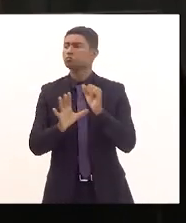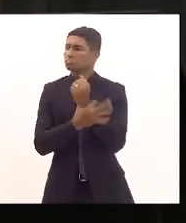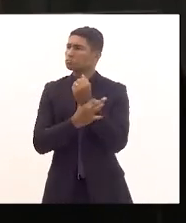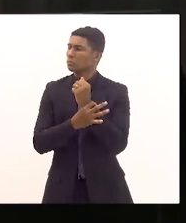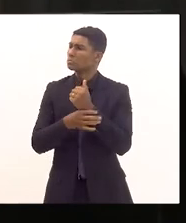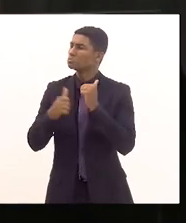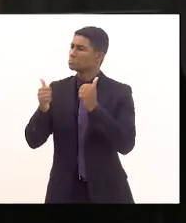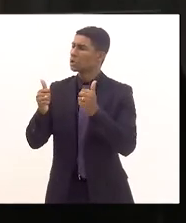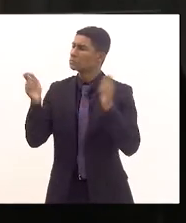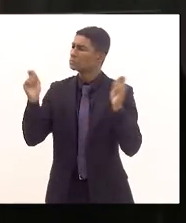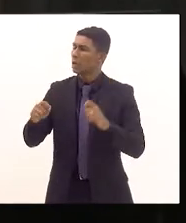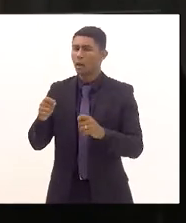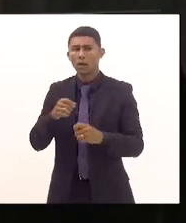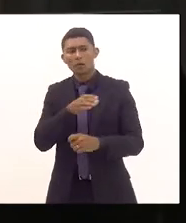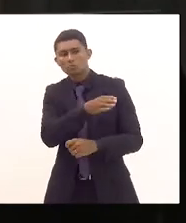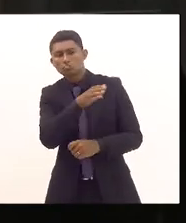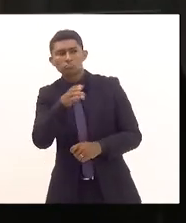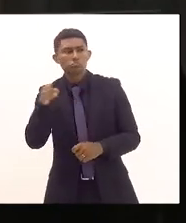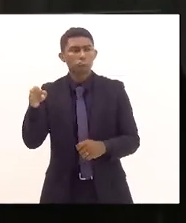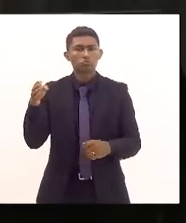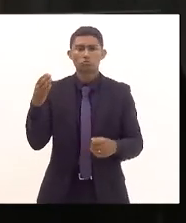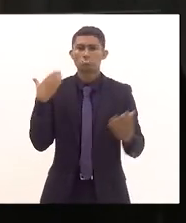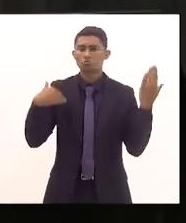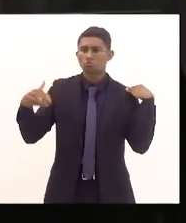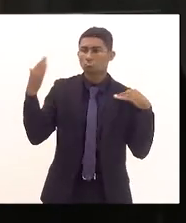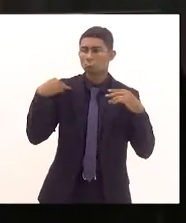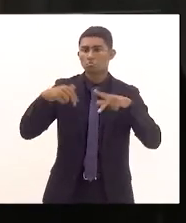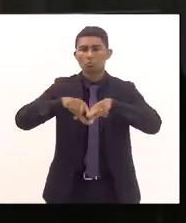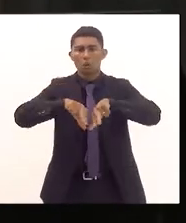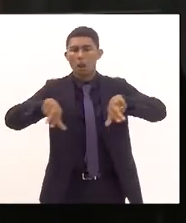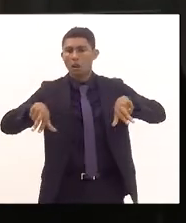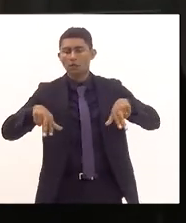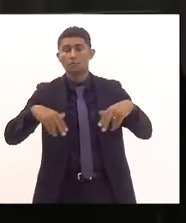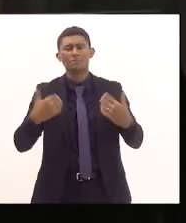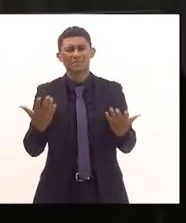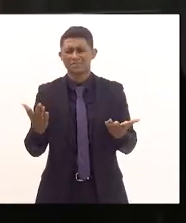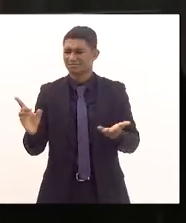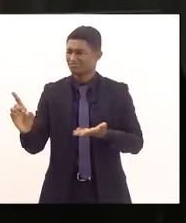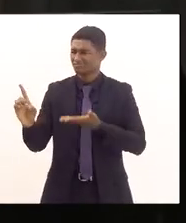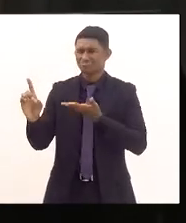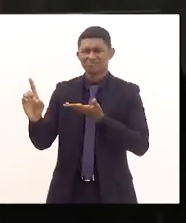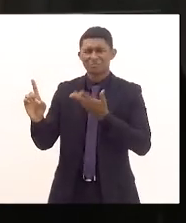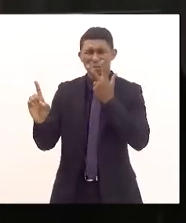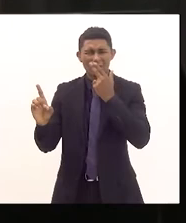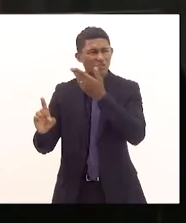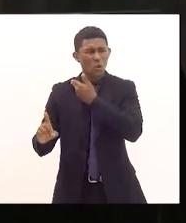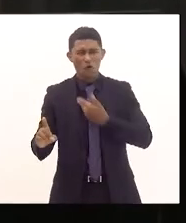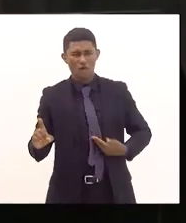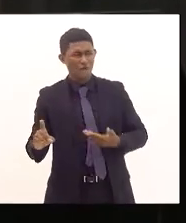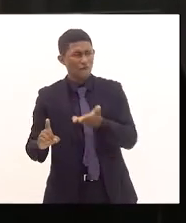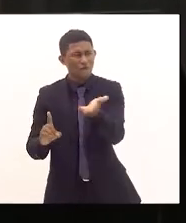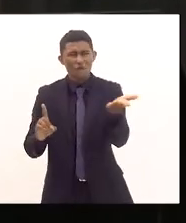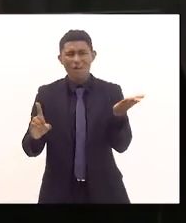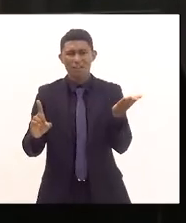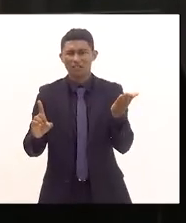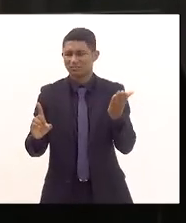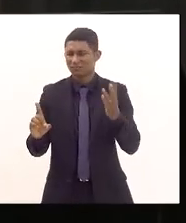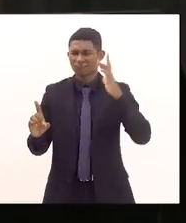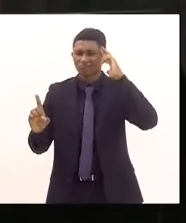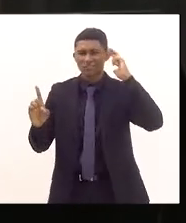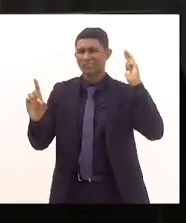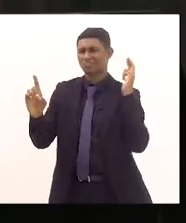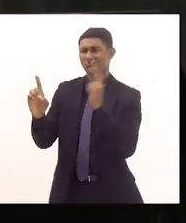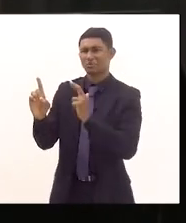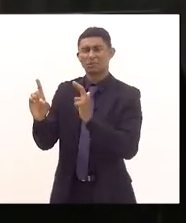toda a cidade e não esse diz respeito institucional contra